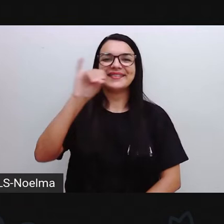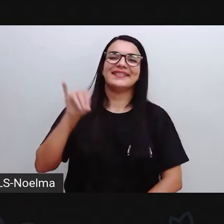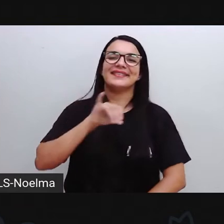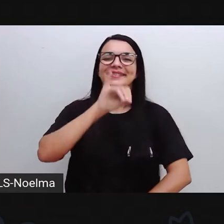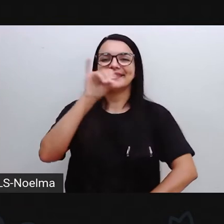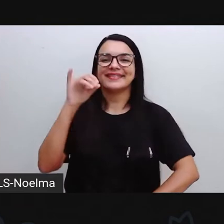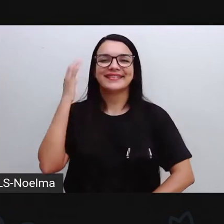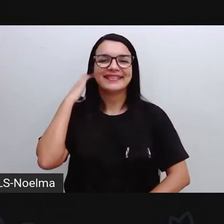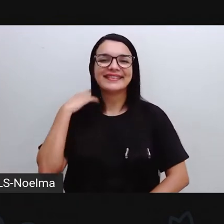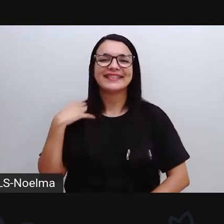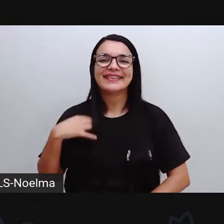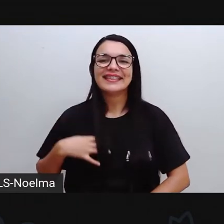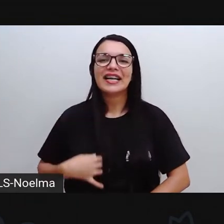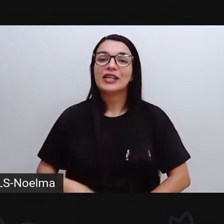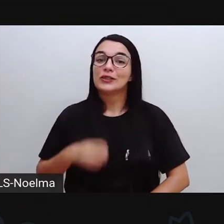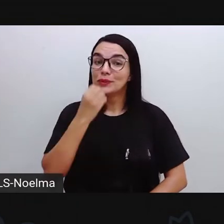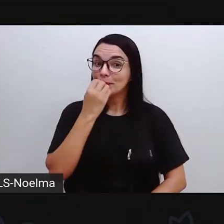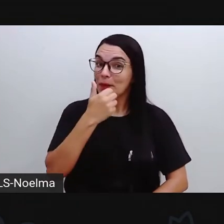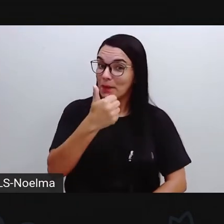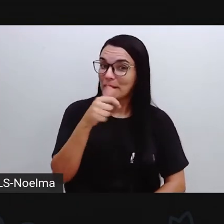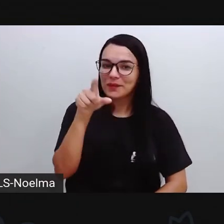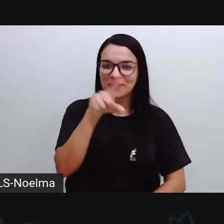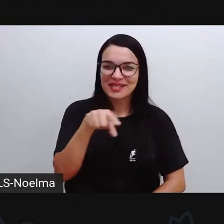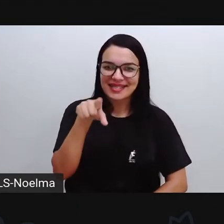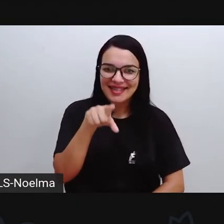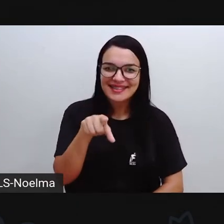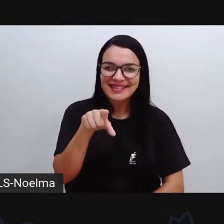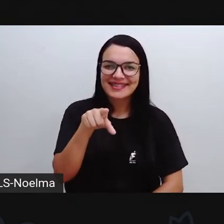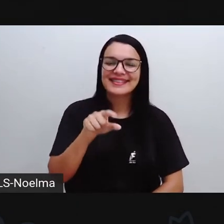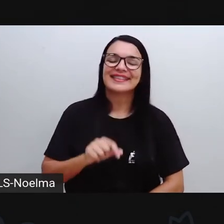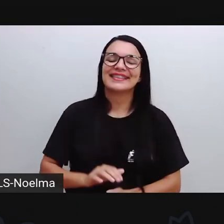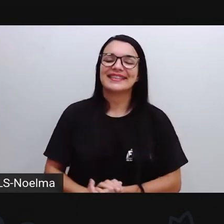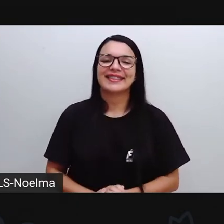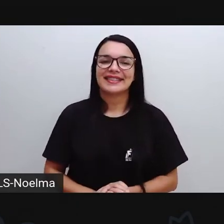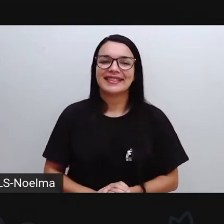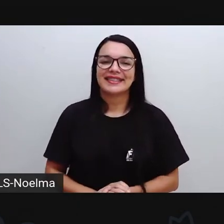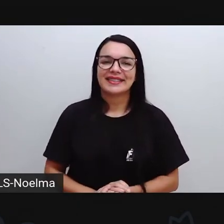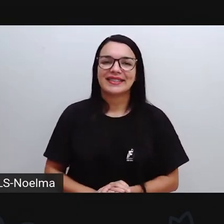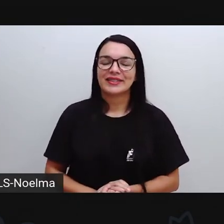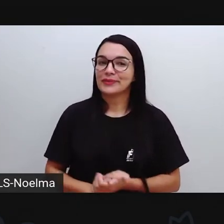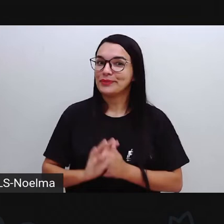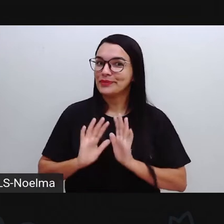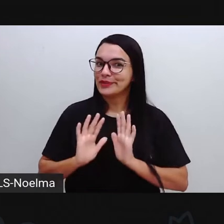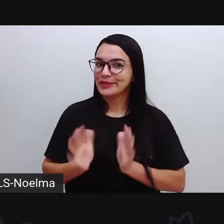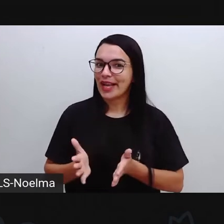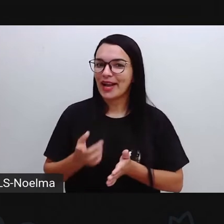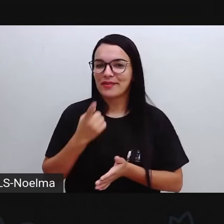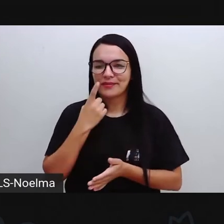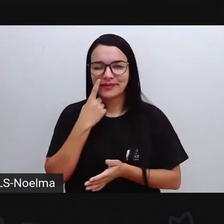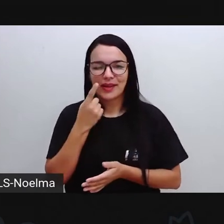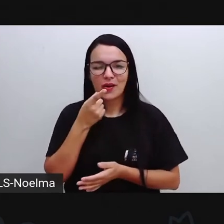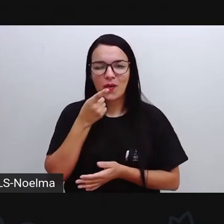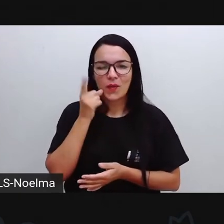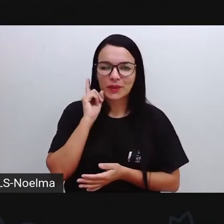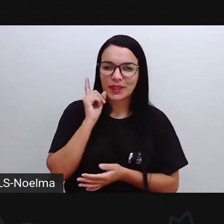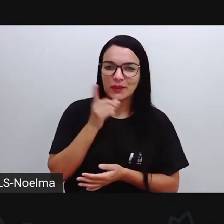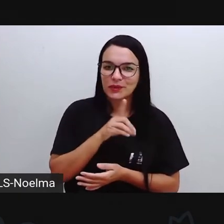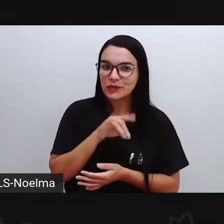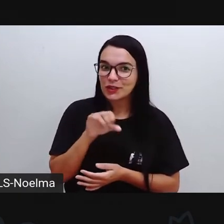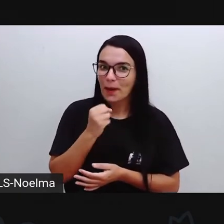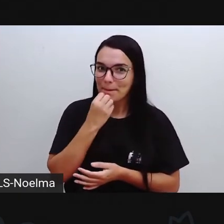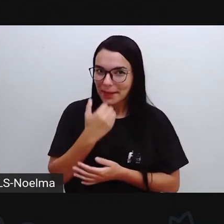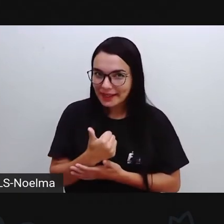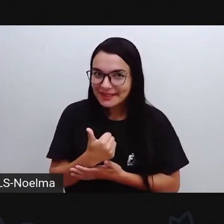Olá, meus amores! E aí, tudo bem com vocês? Como é que passaram aí o dia de ontem? Espero que